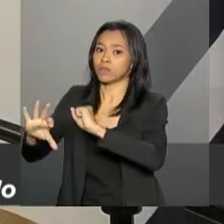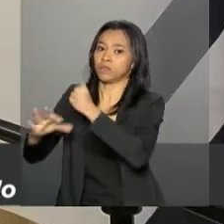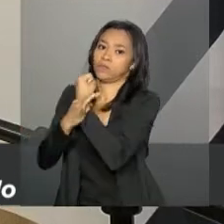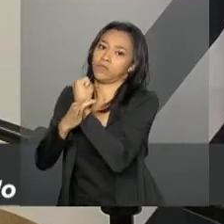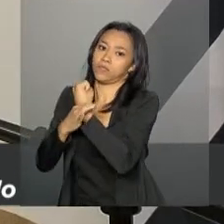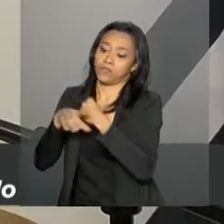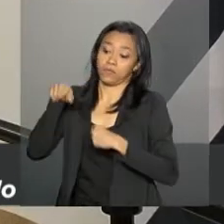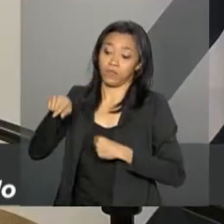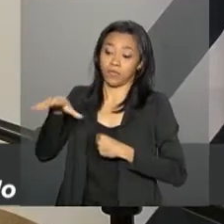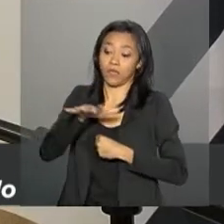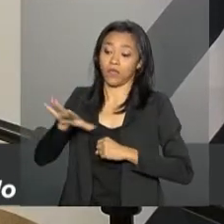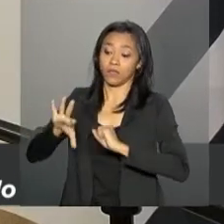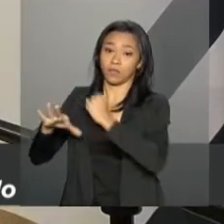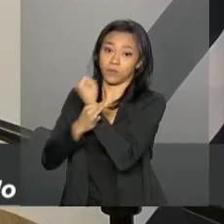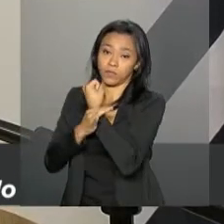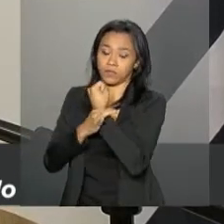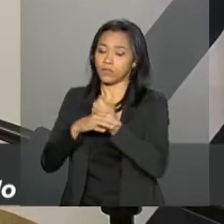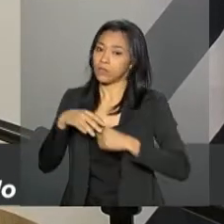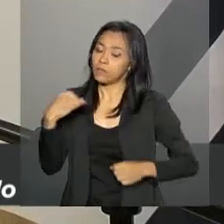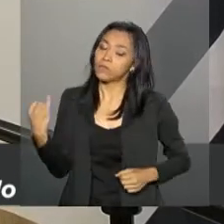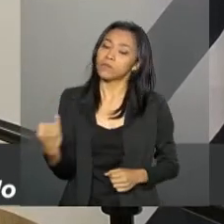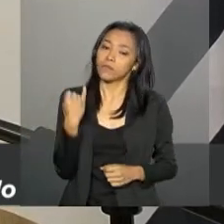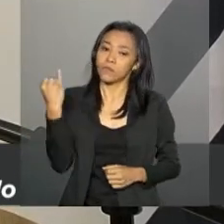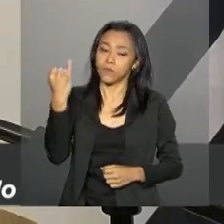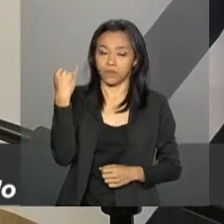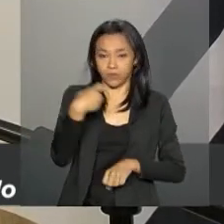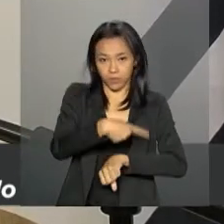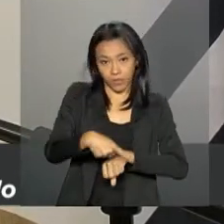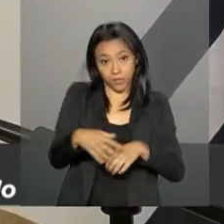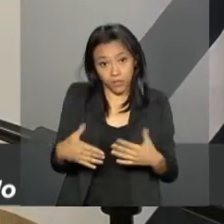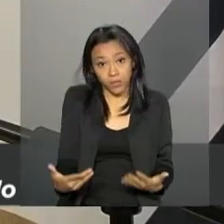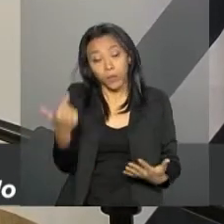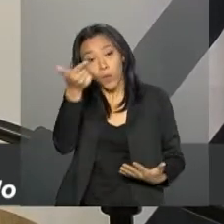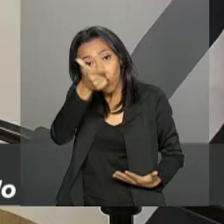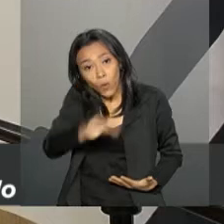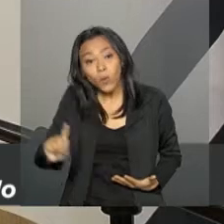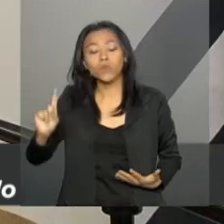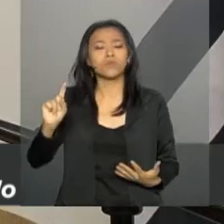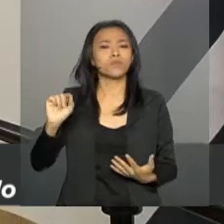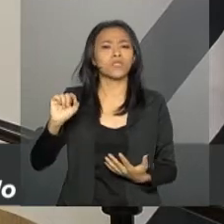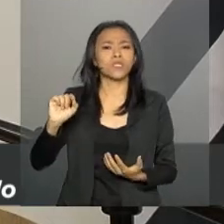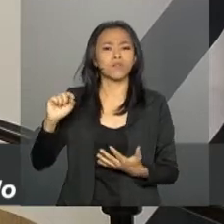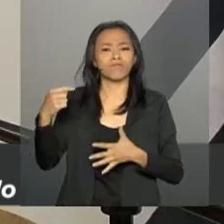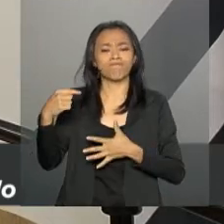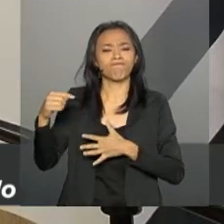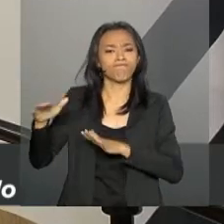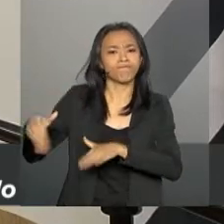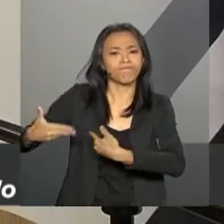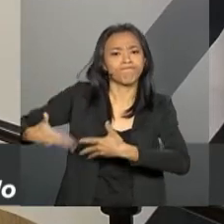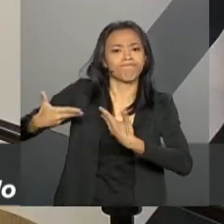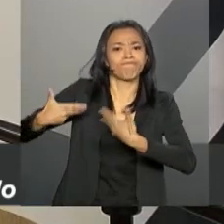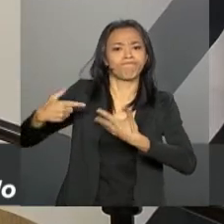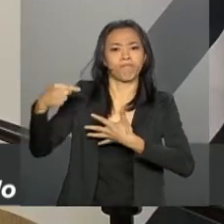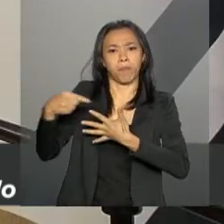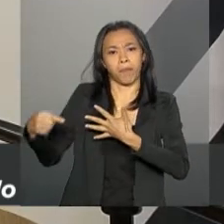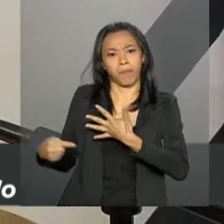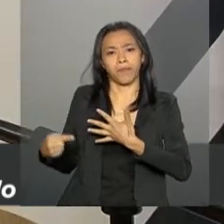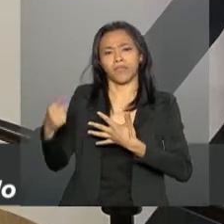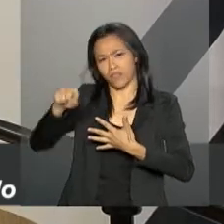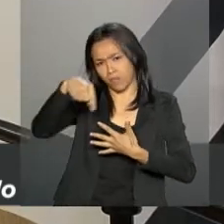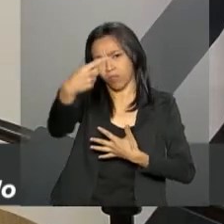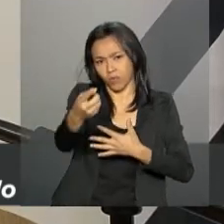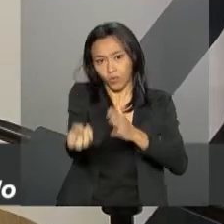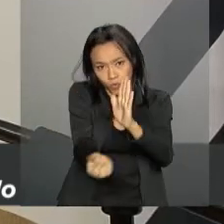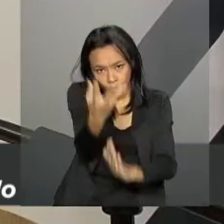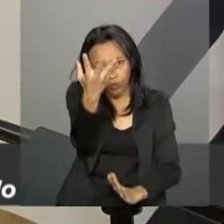que a segurança pública era fundamental para o país. Portanto, um outro fator mobilizador da ideia que surgiu mais tarde e